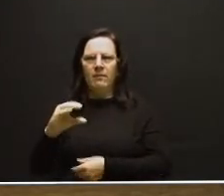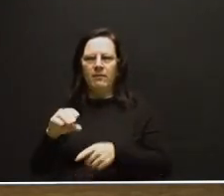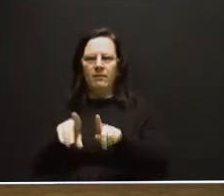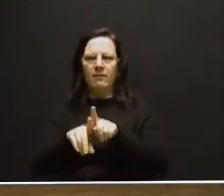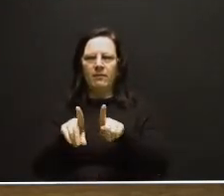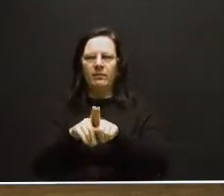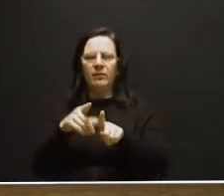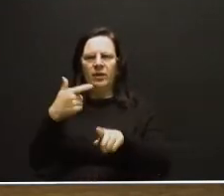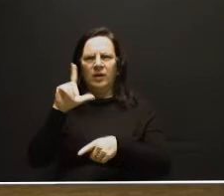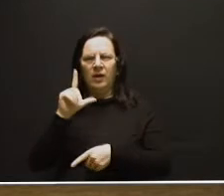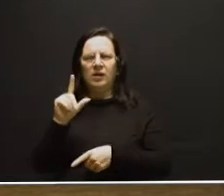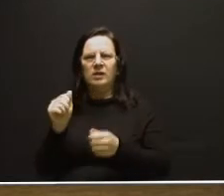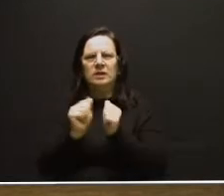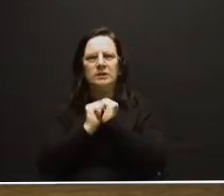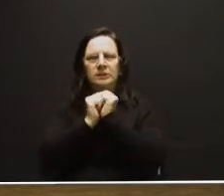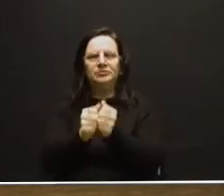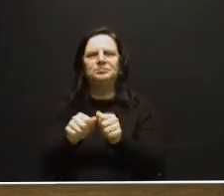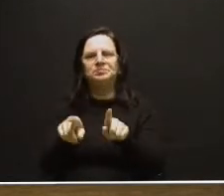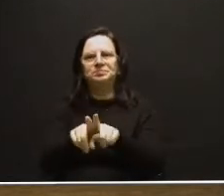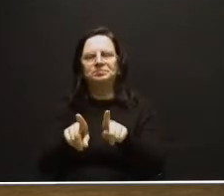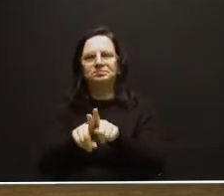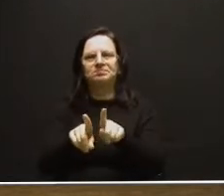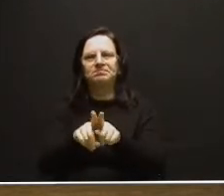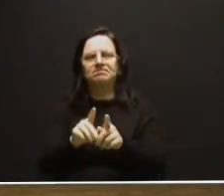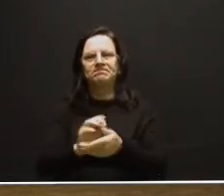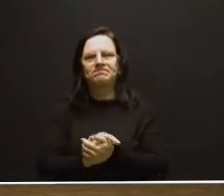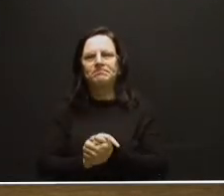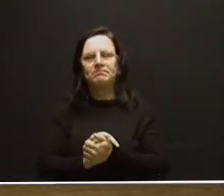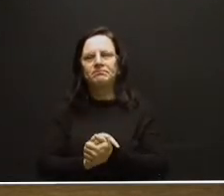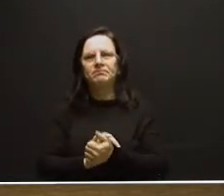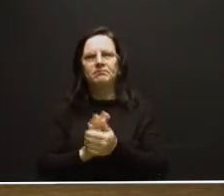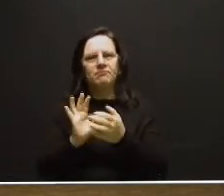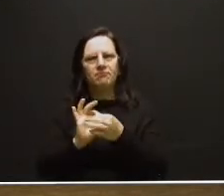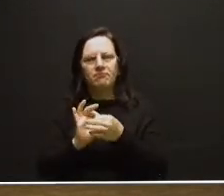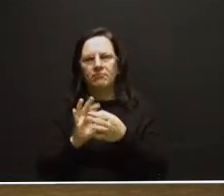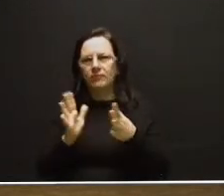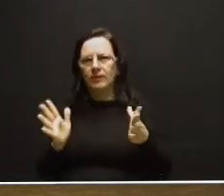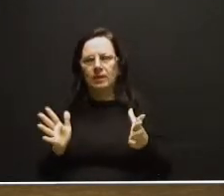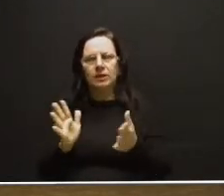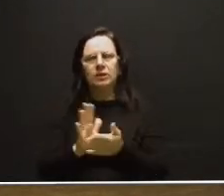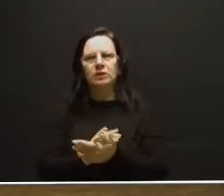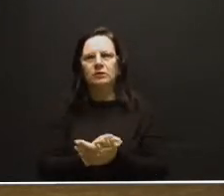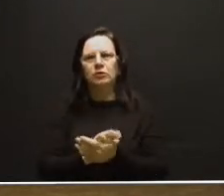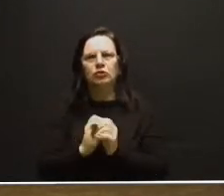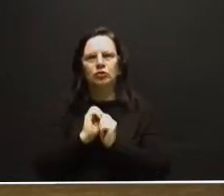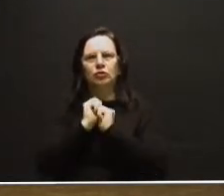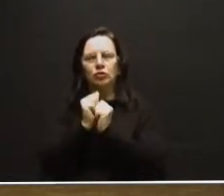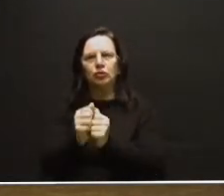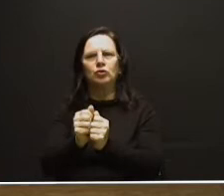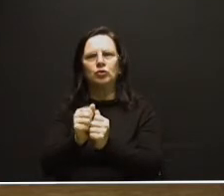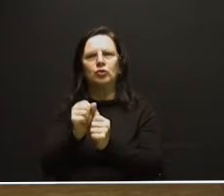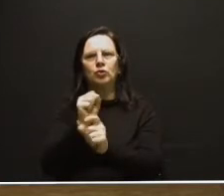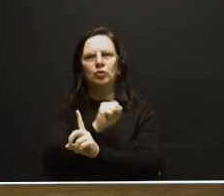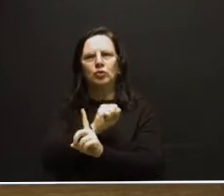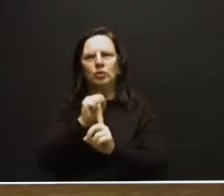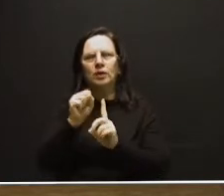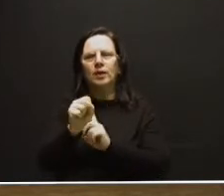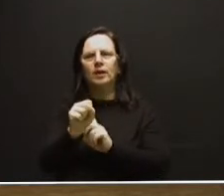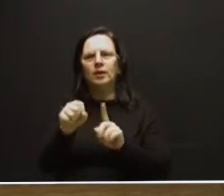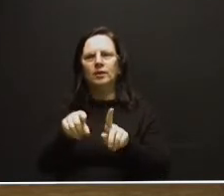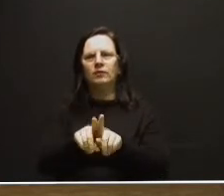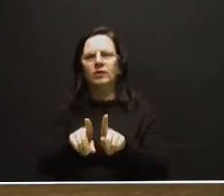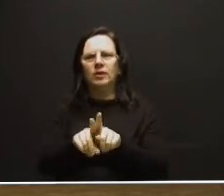como a gente fala nessa casa ela tem se colocado à disposição das associações têm feito parcerias